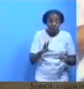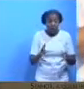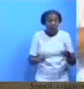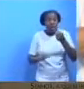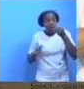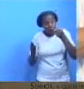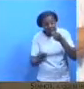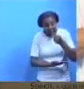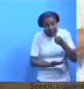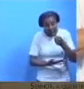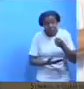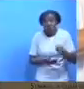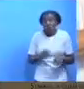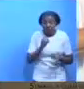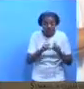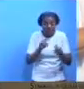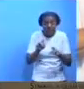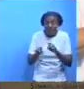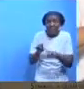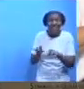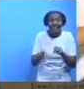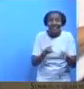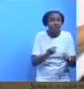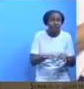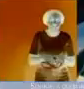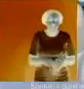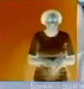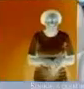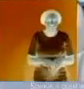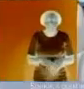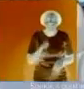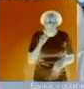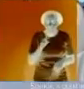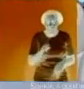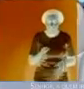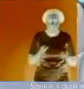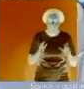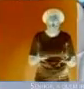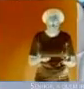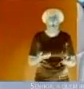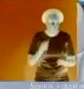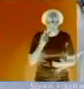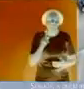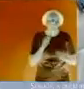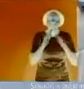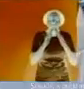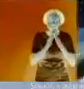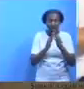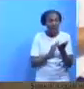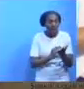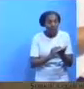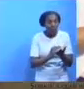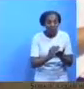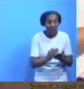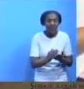Curitiba, em linha reta, daria pela Serra do Mar talvez uns 40 quilômetros ao mar. Em